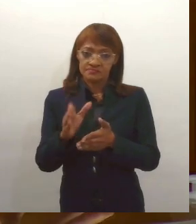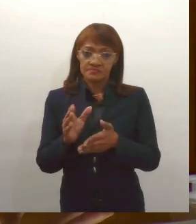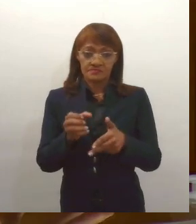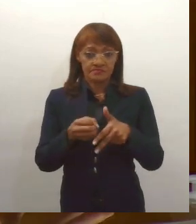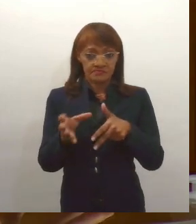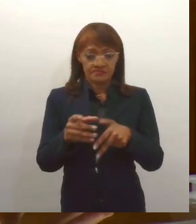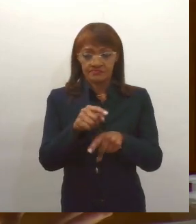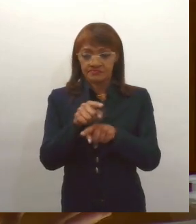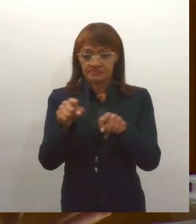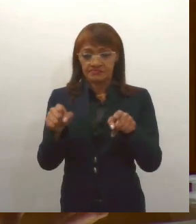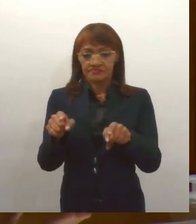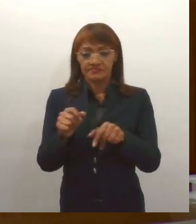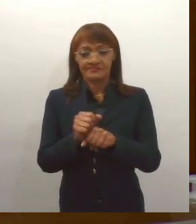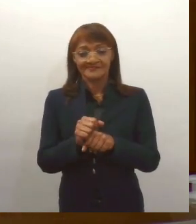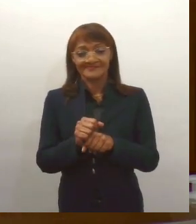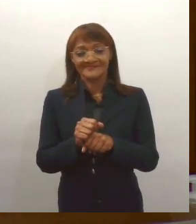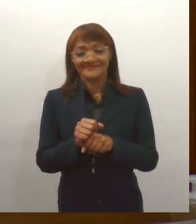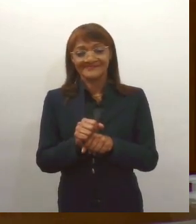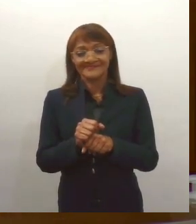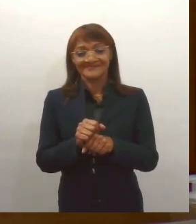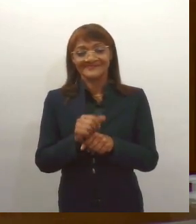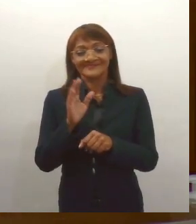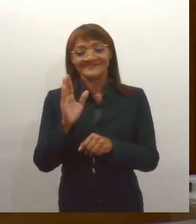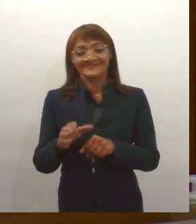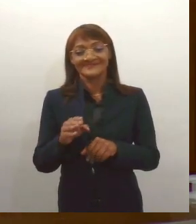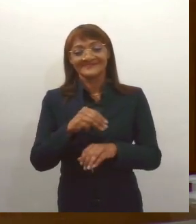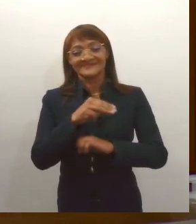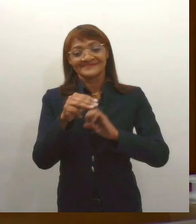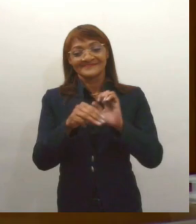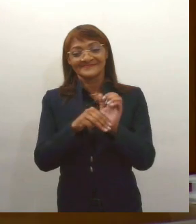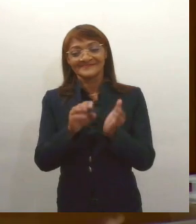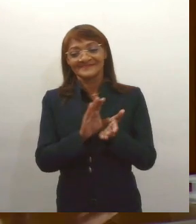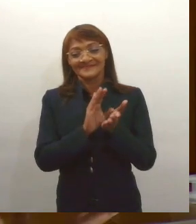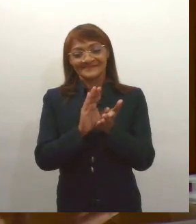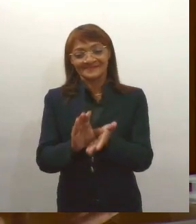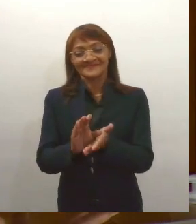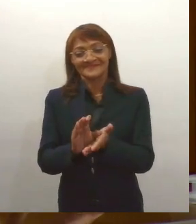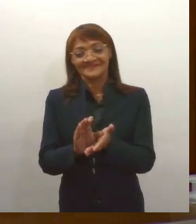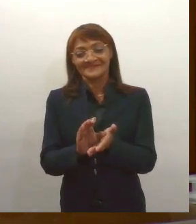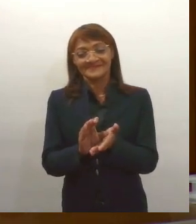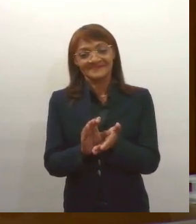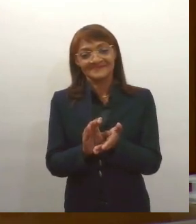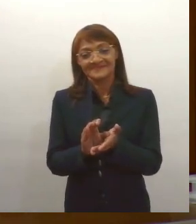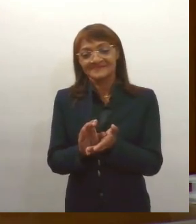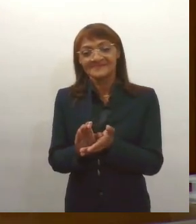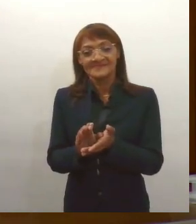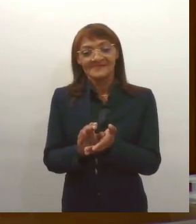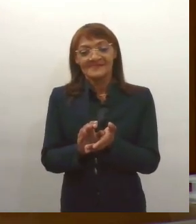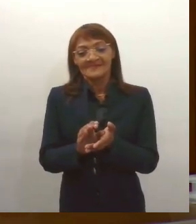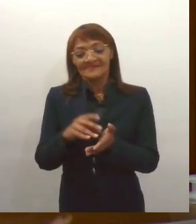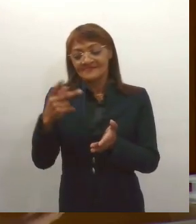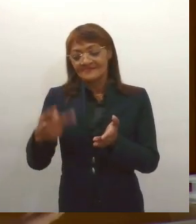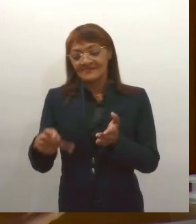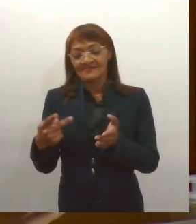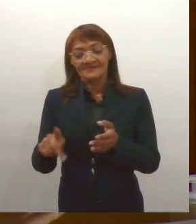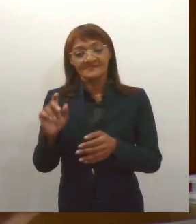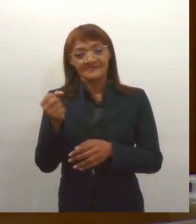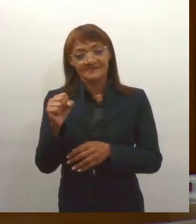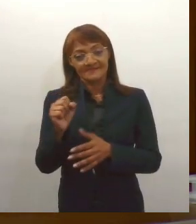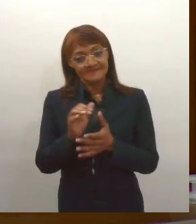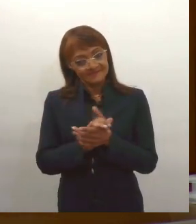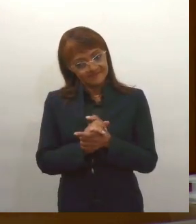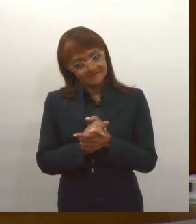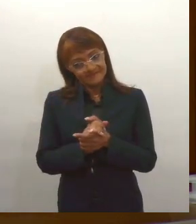parlamentares eh no orçamento aqui do Estado de Sergipe para o custeio de e eh